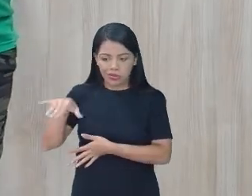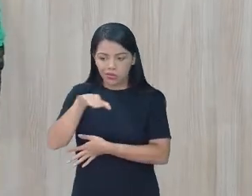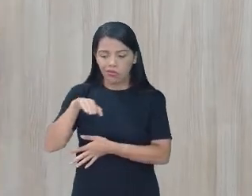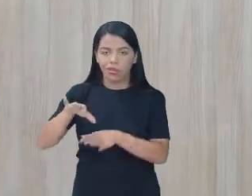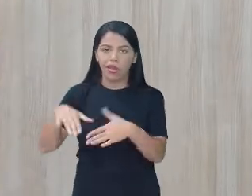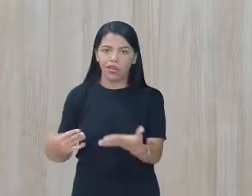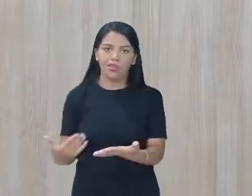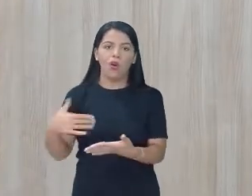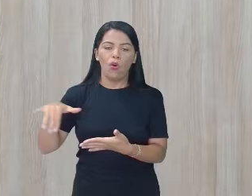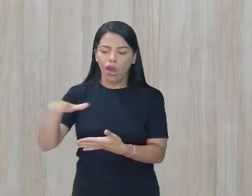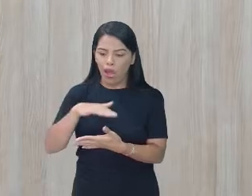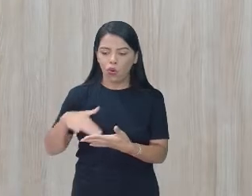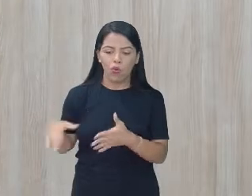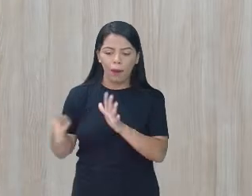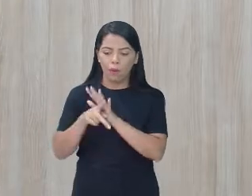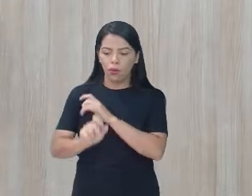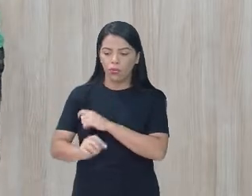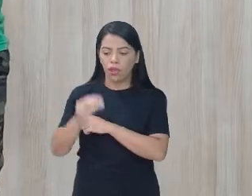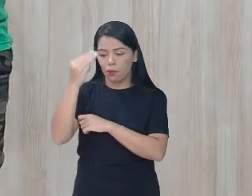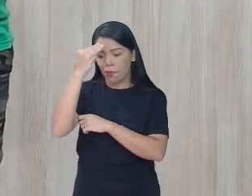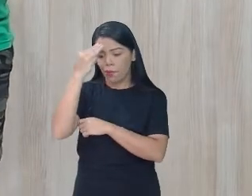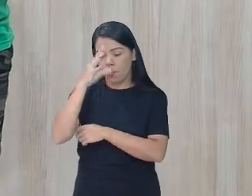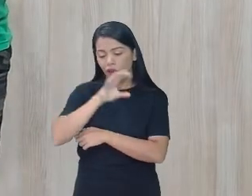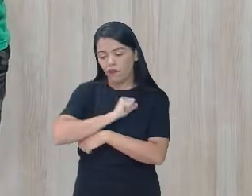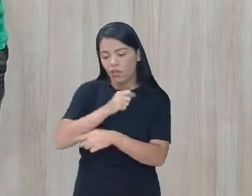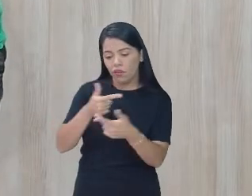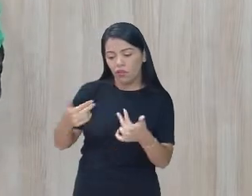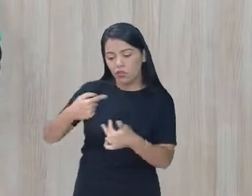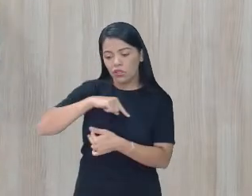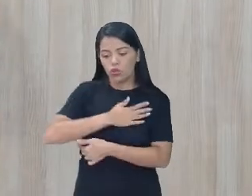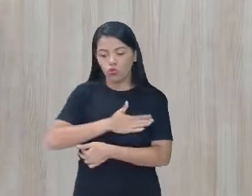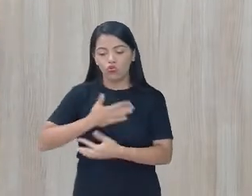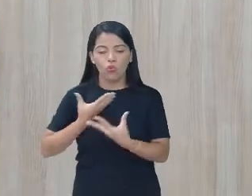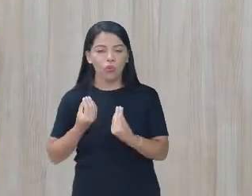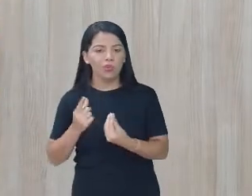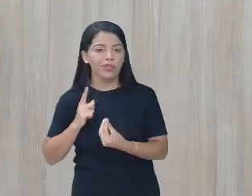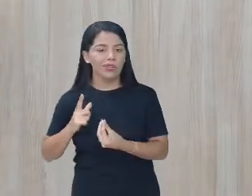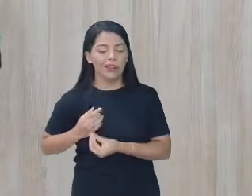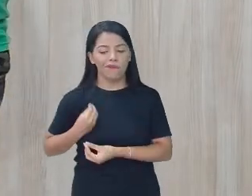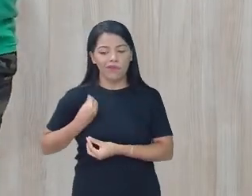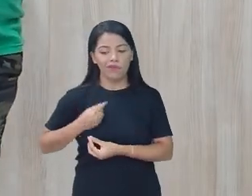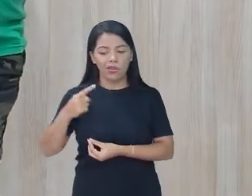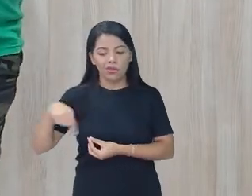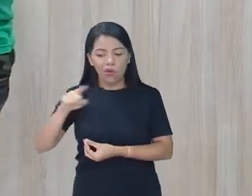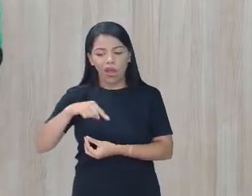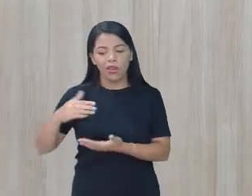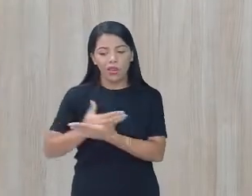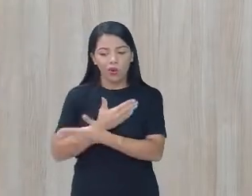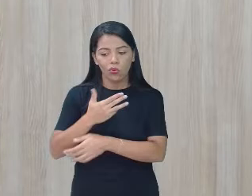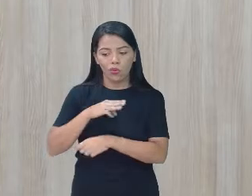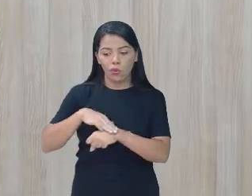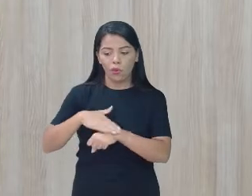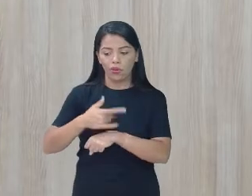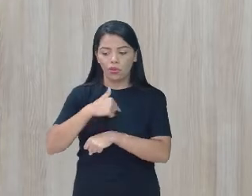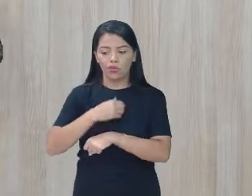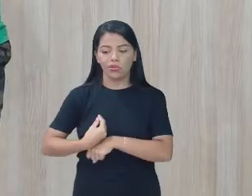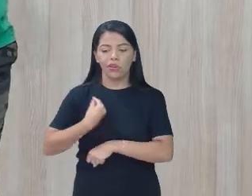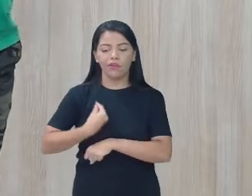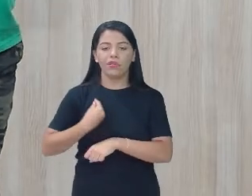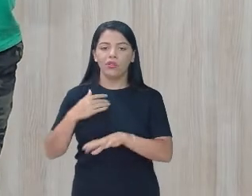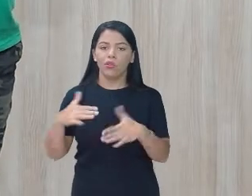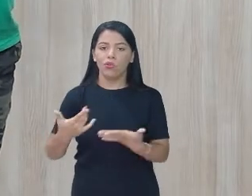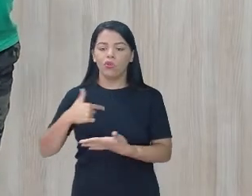gente traz memórias afetivas, coisas que a gente gostou muito de ter vivido, né, em alguns momentos da nossa vida, e quando a